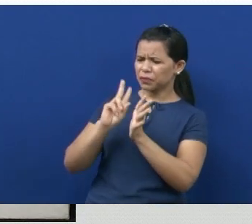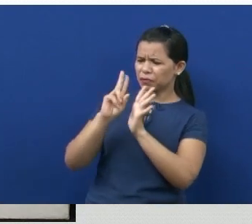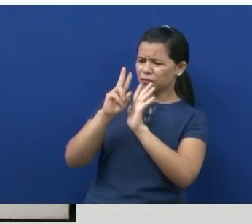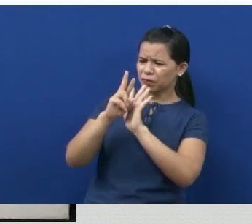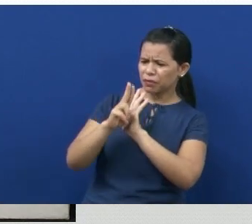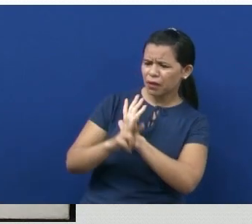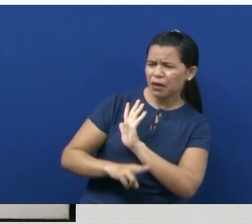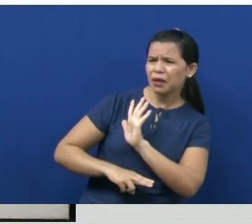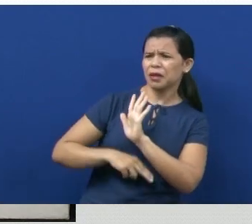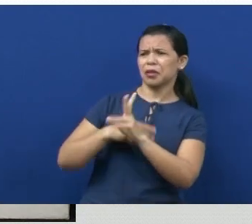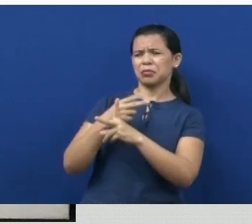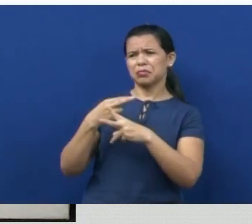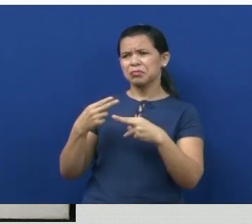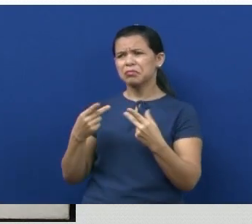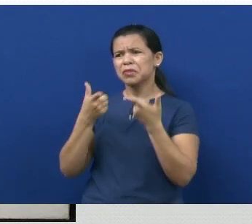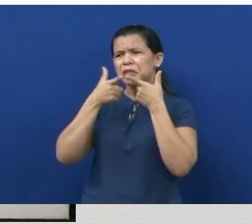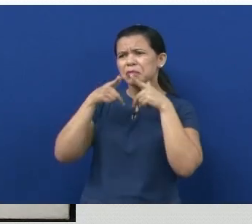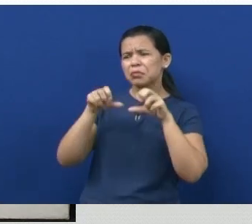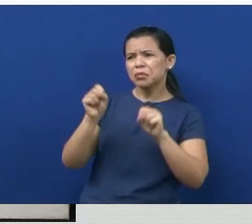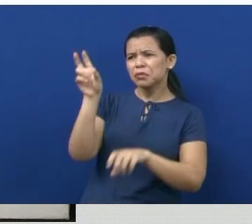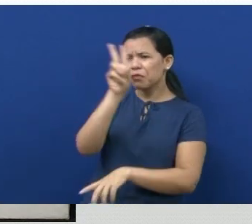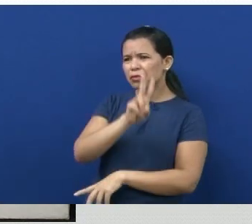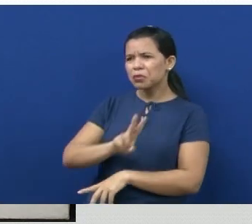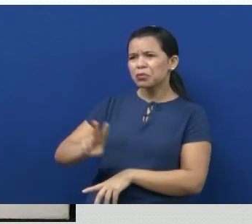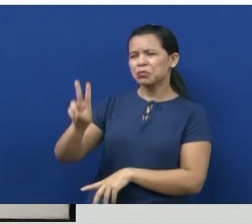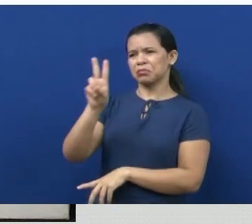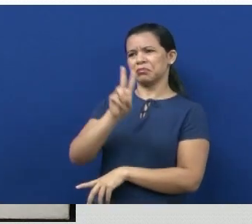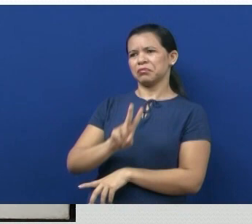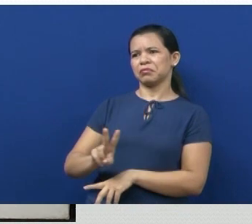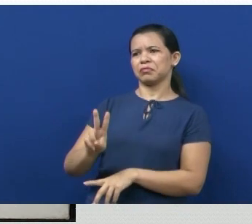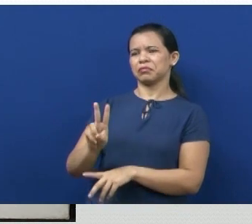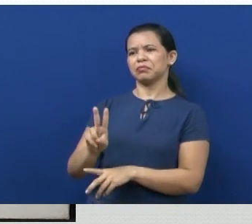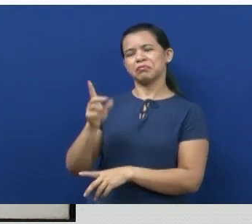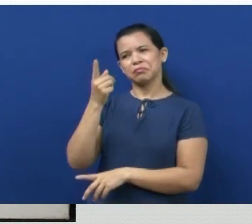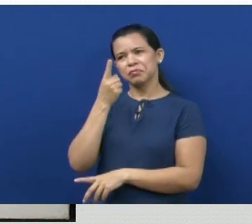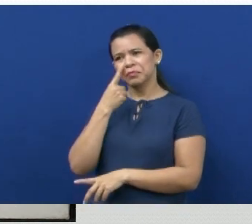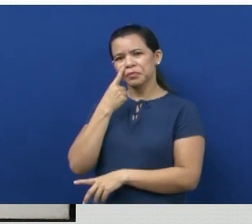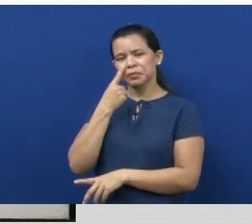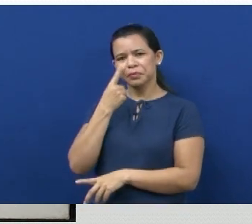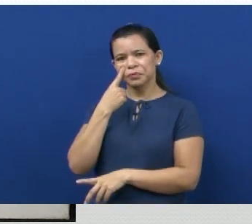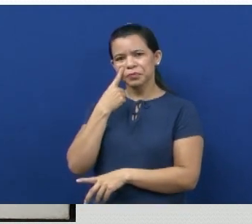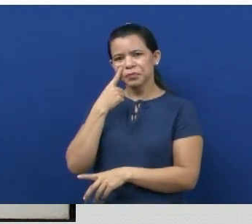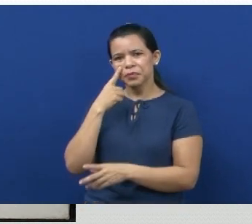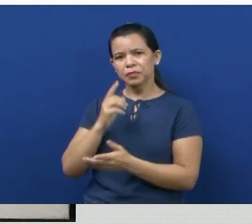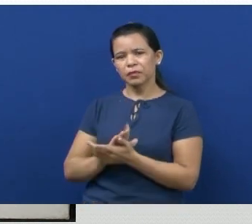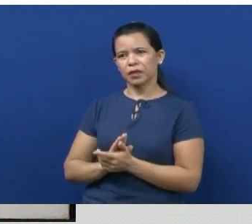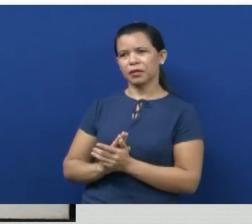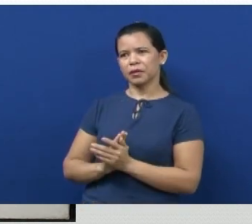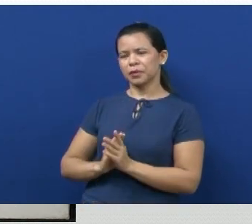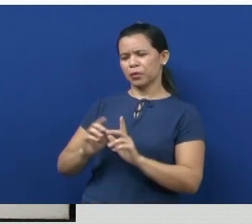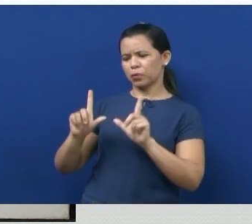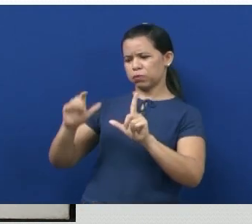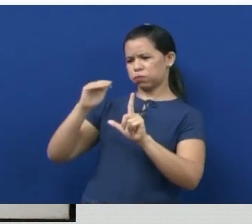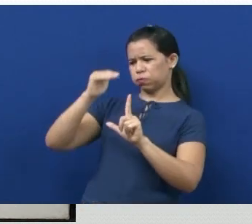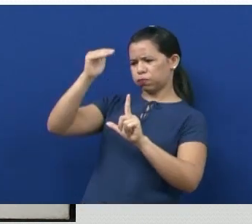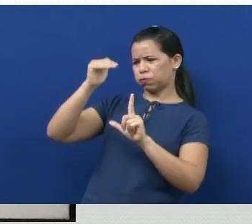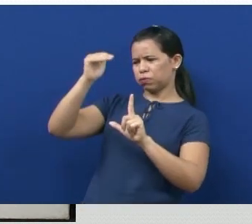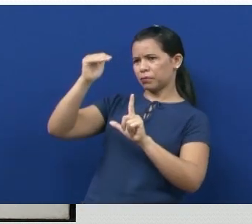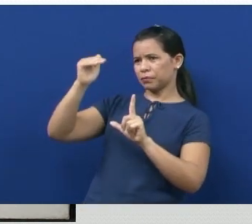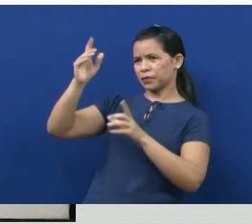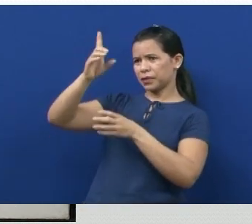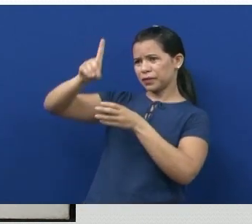linguagem visual para compor esse trabalho. Nós vemos ali na parte superior um CD que